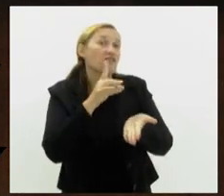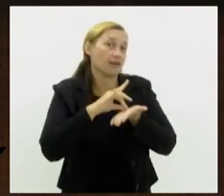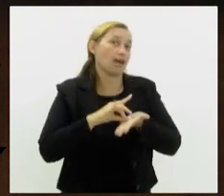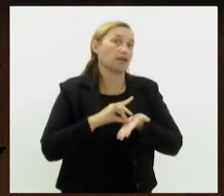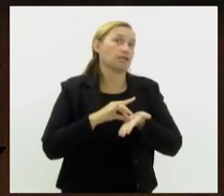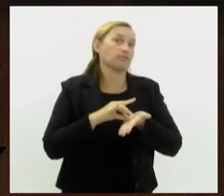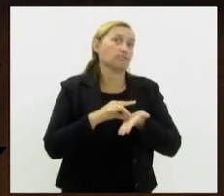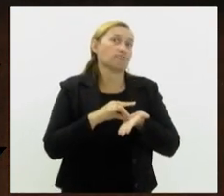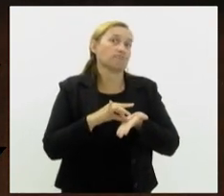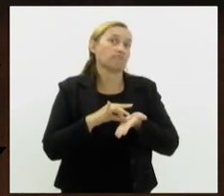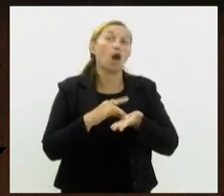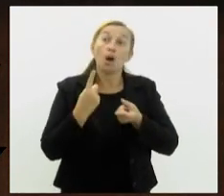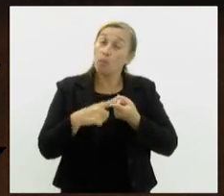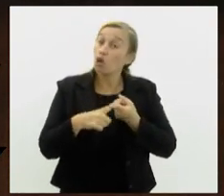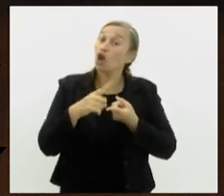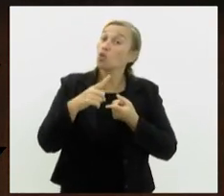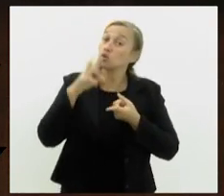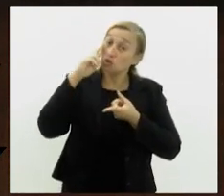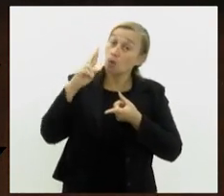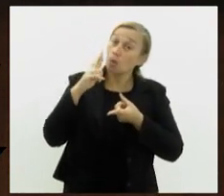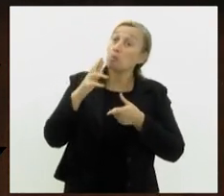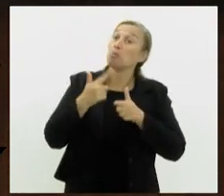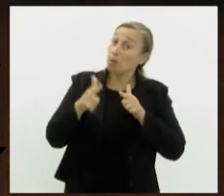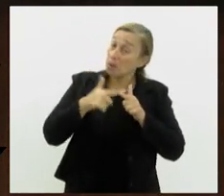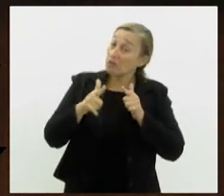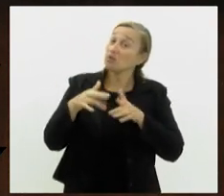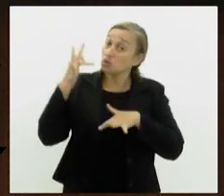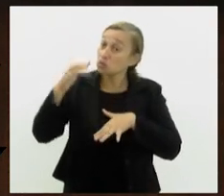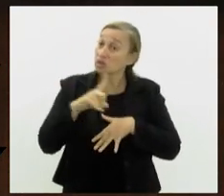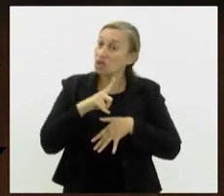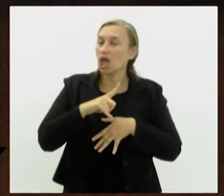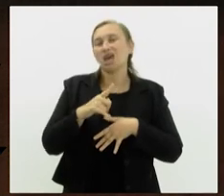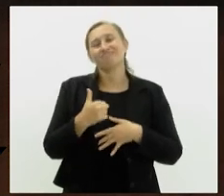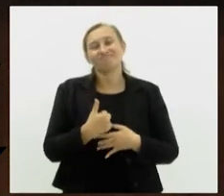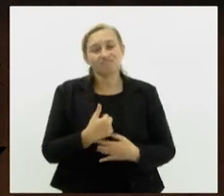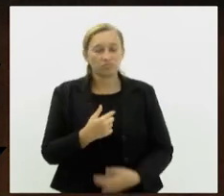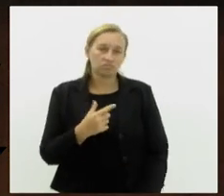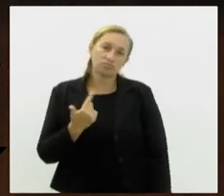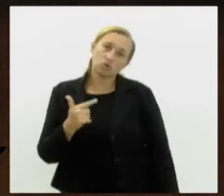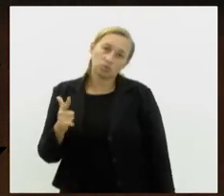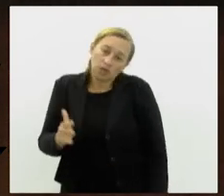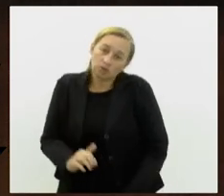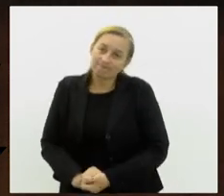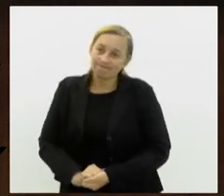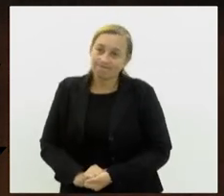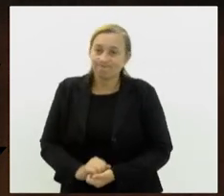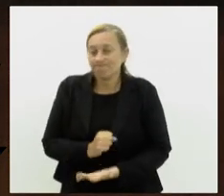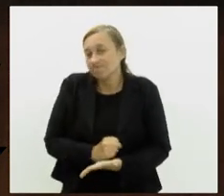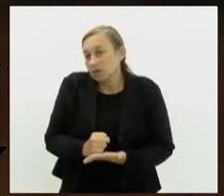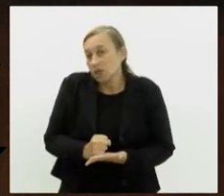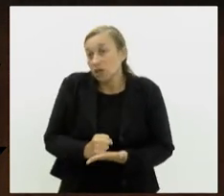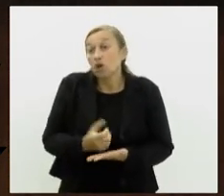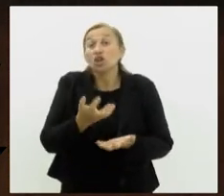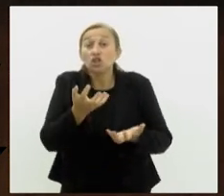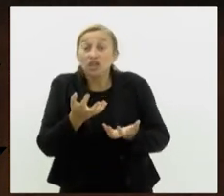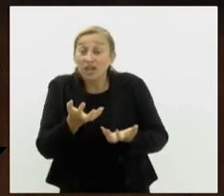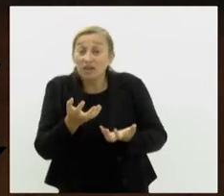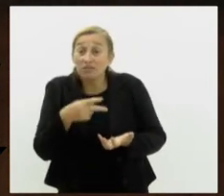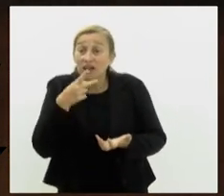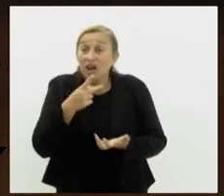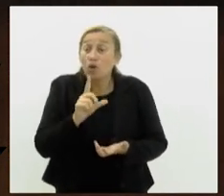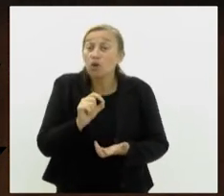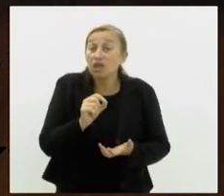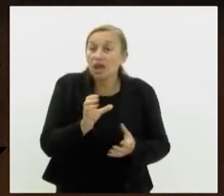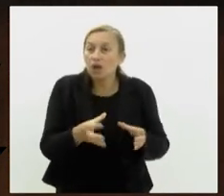verdade, porque o senhor vai se complicar. Ele, não. Eu não tenho contrato. Ou seja, o que a gente está dizendo, quando a gente fala máfia